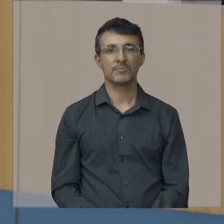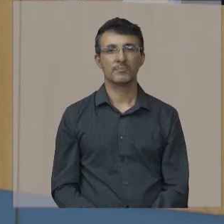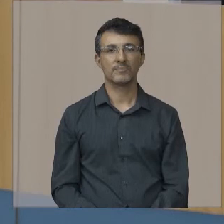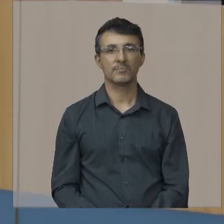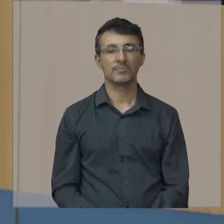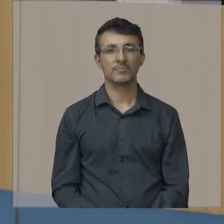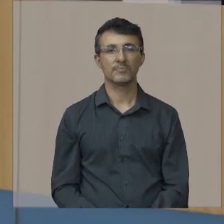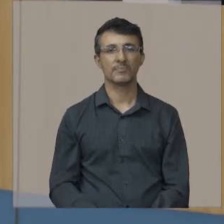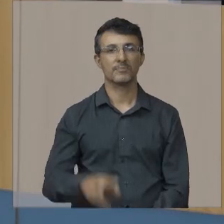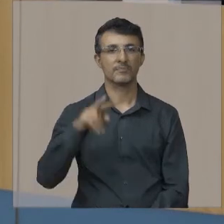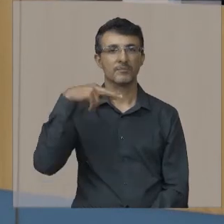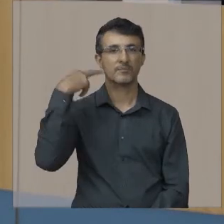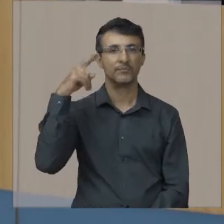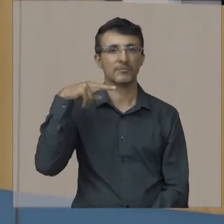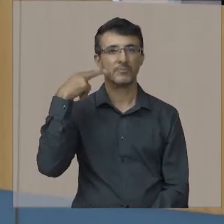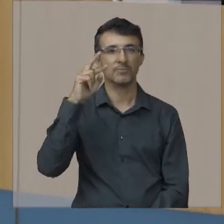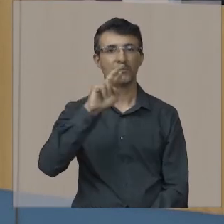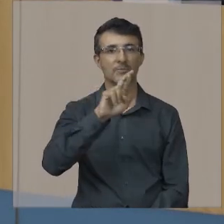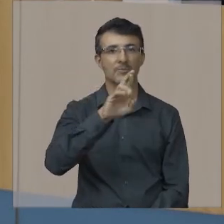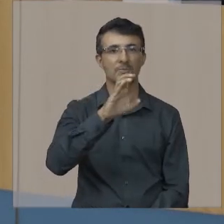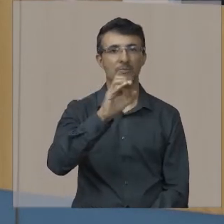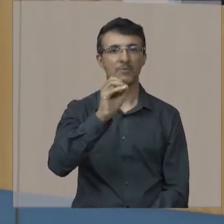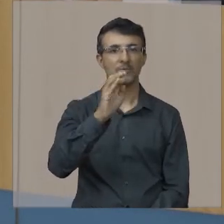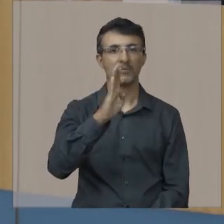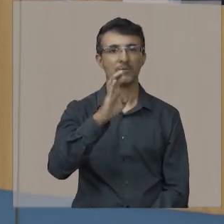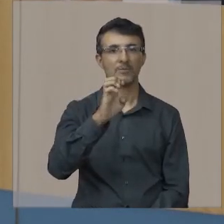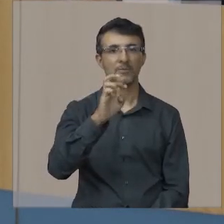Vereador Roberto do Eleven.